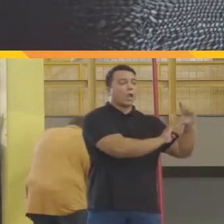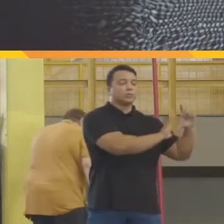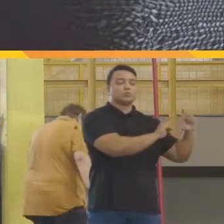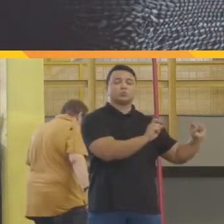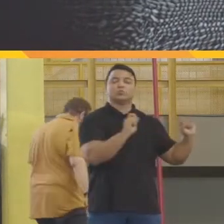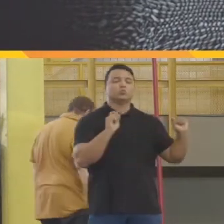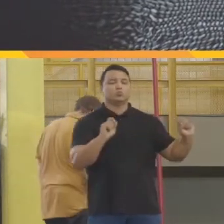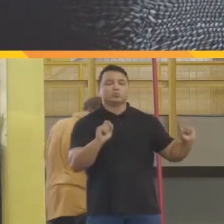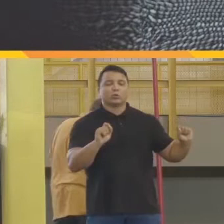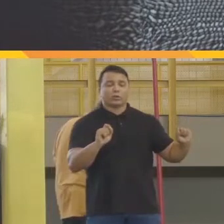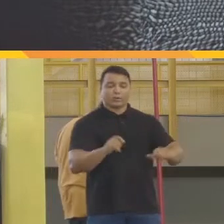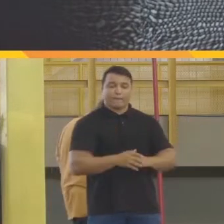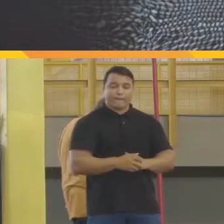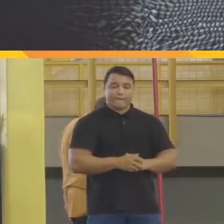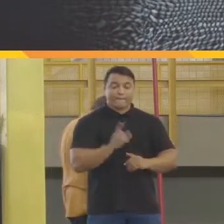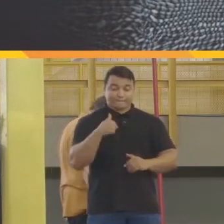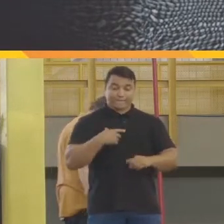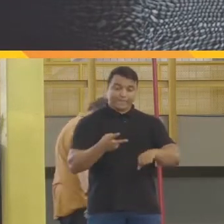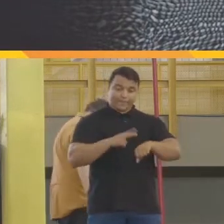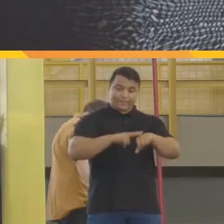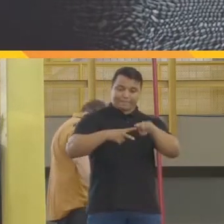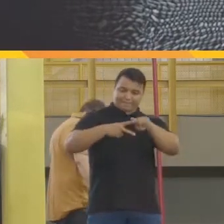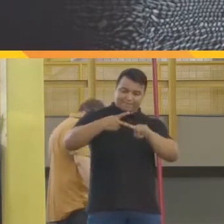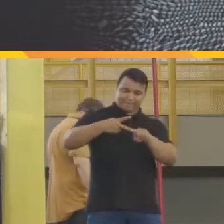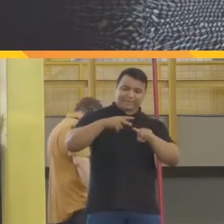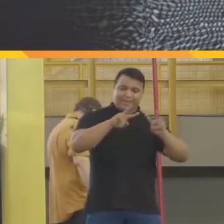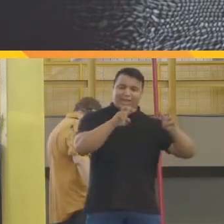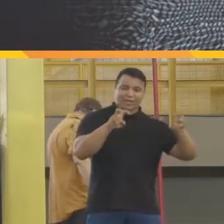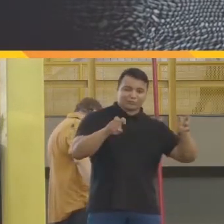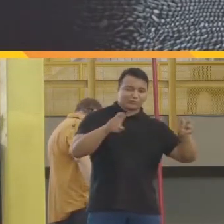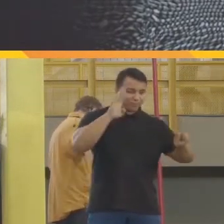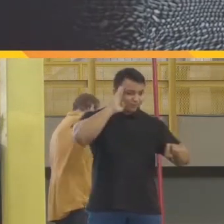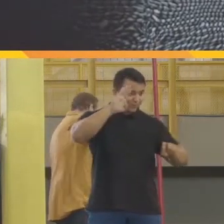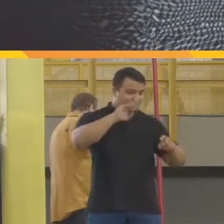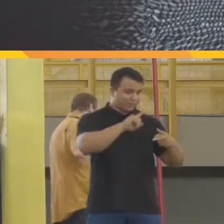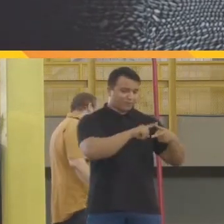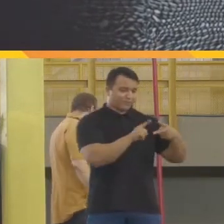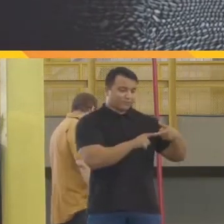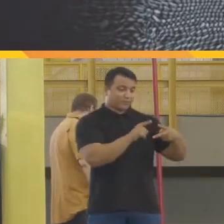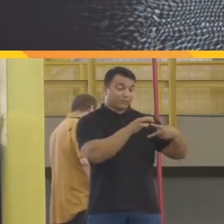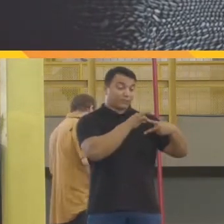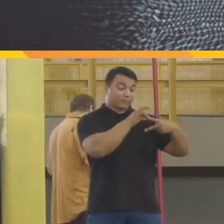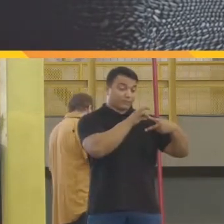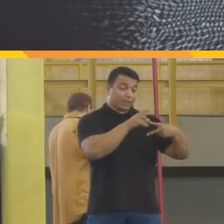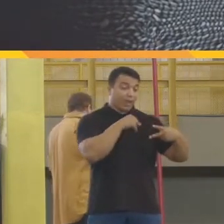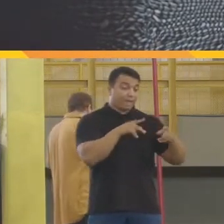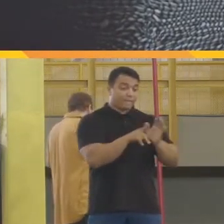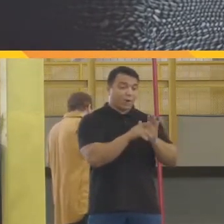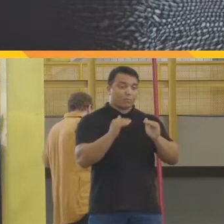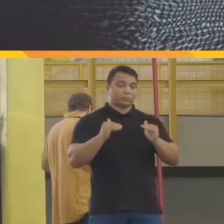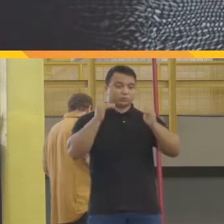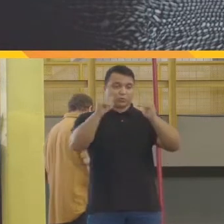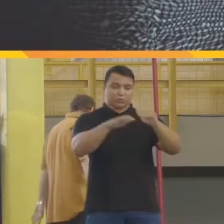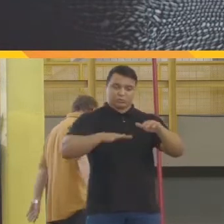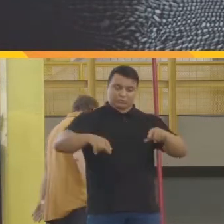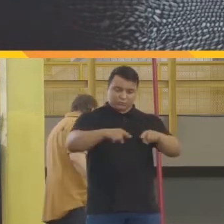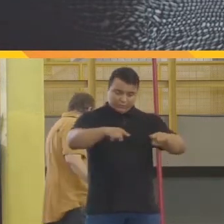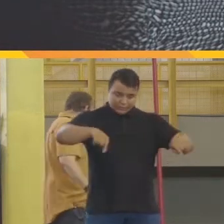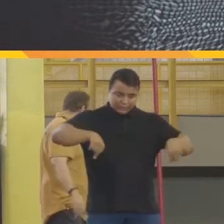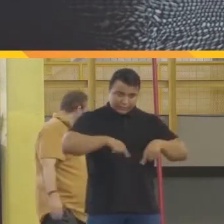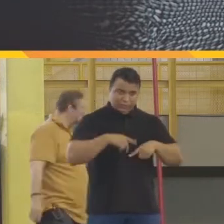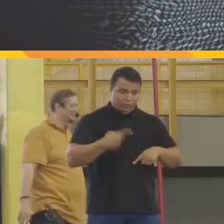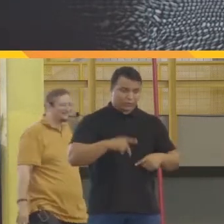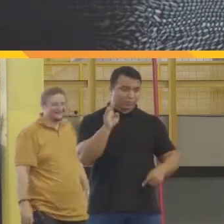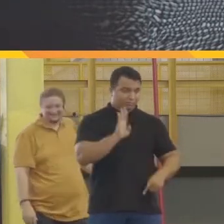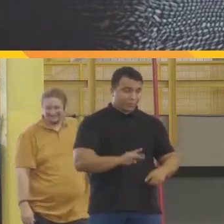em especial nessas 2 principais questões. A questão da formação, da soberania do território e também